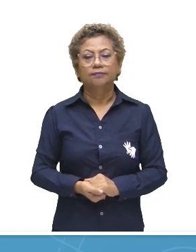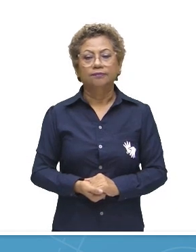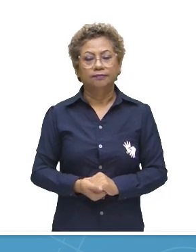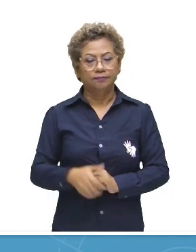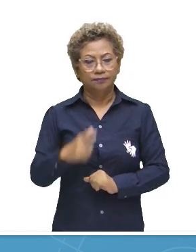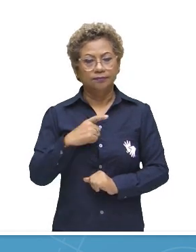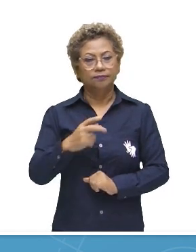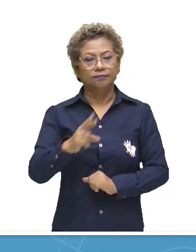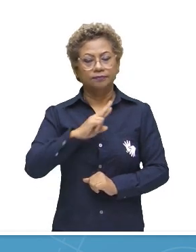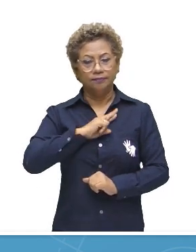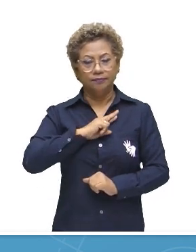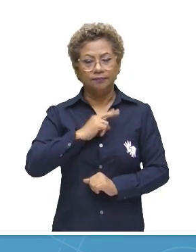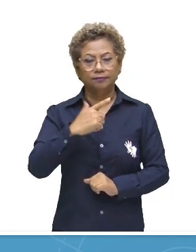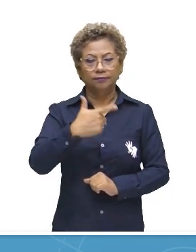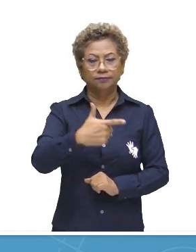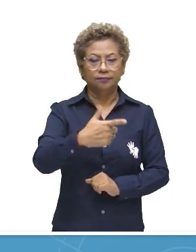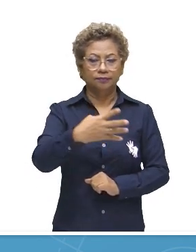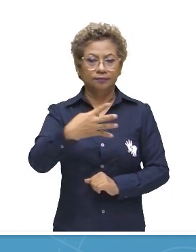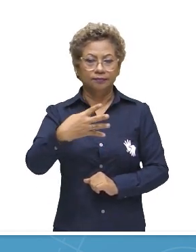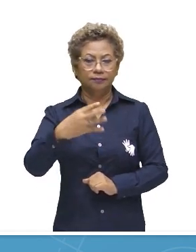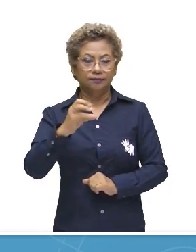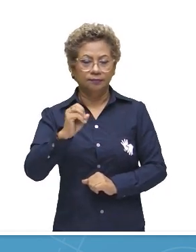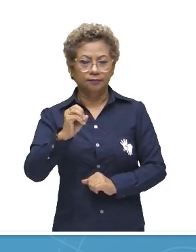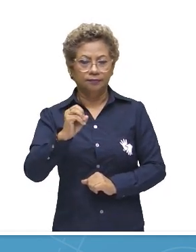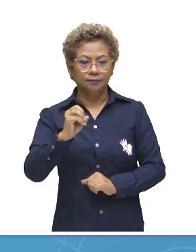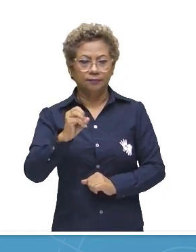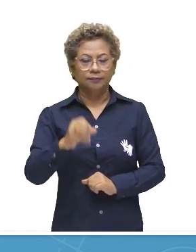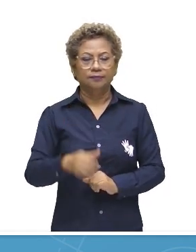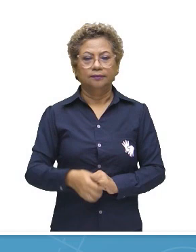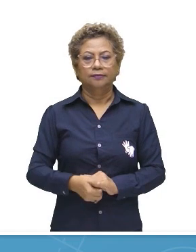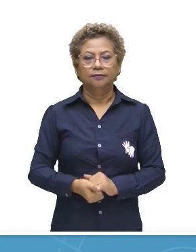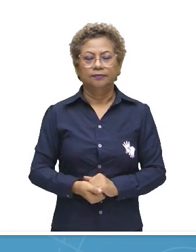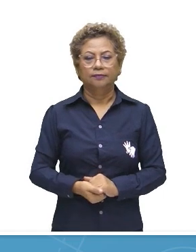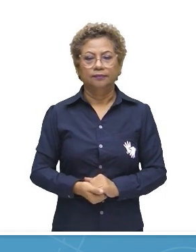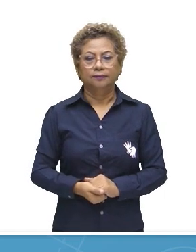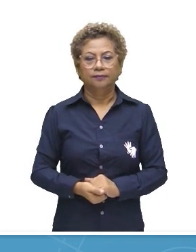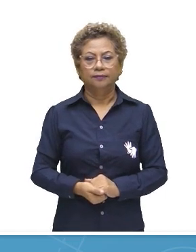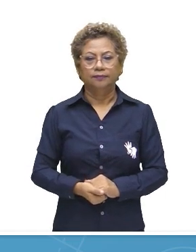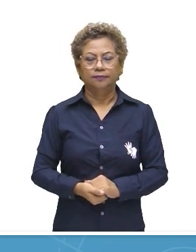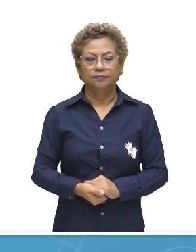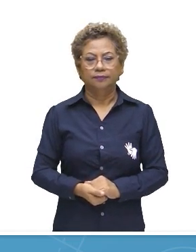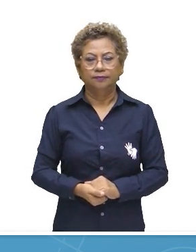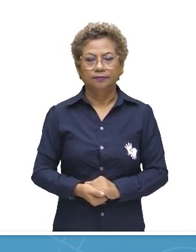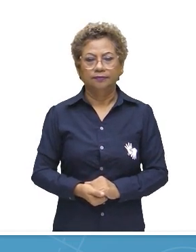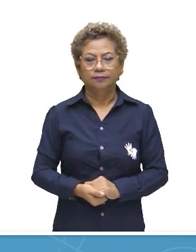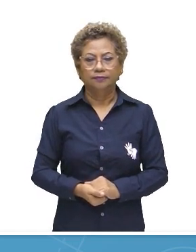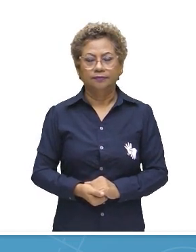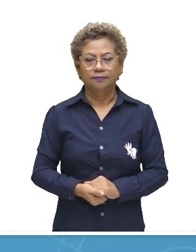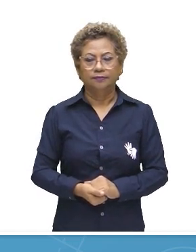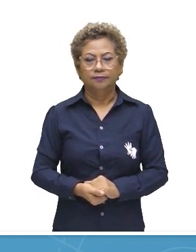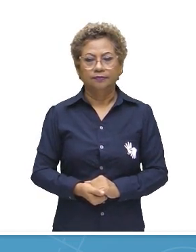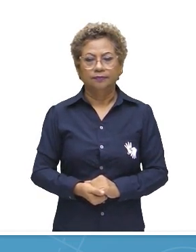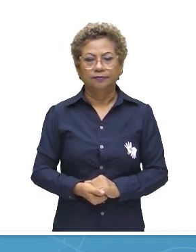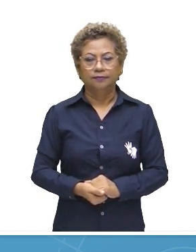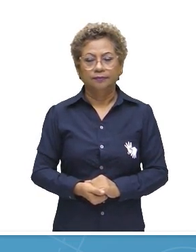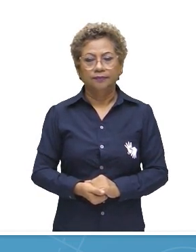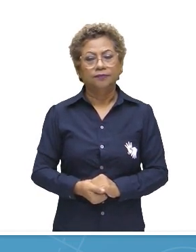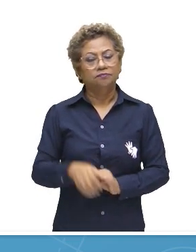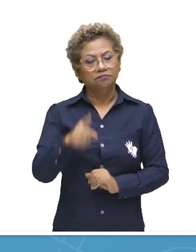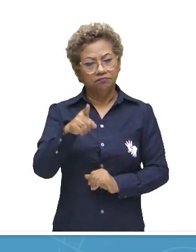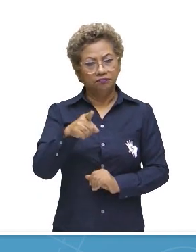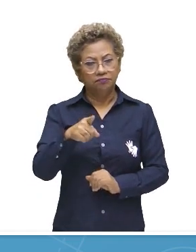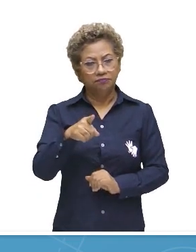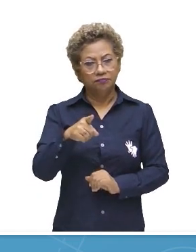dar 240. Ok? Então, essa daí vai ser a multiplicação que a gente tem que fazer para